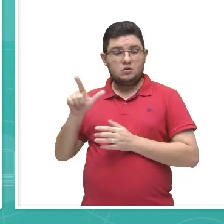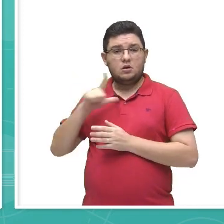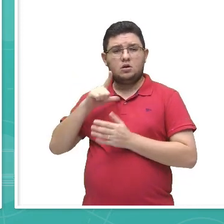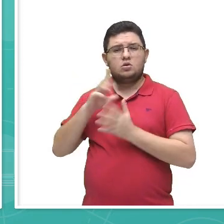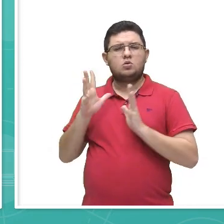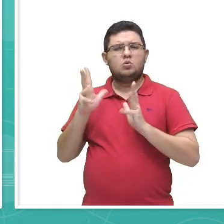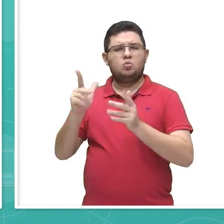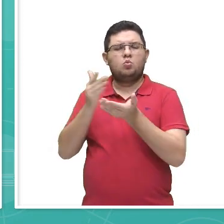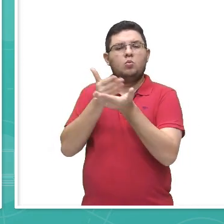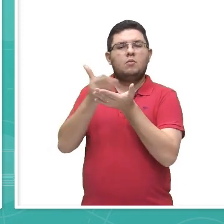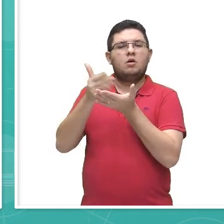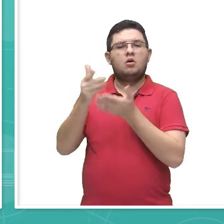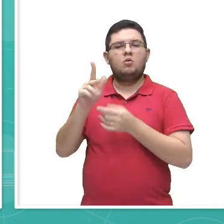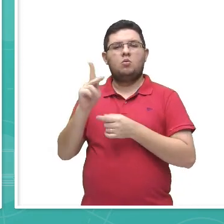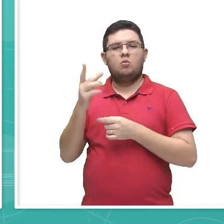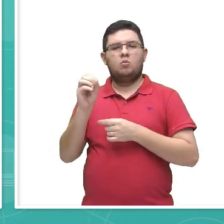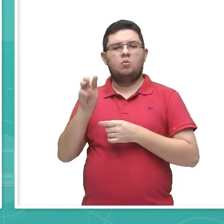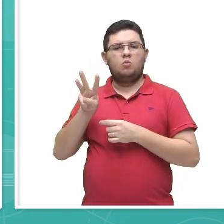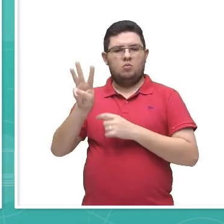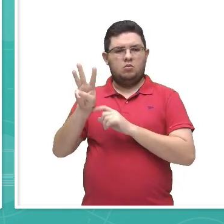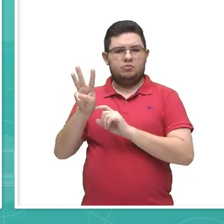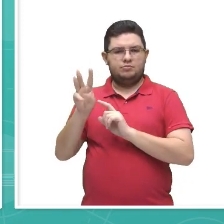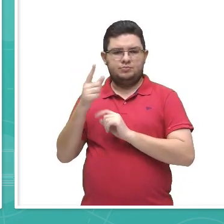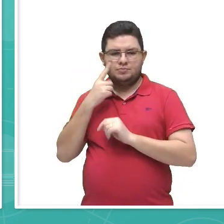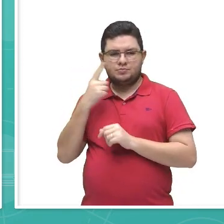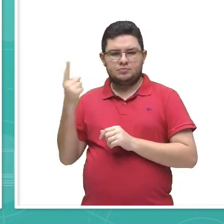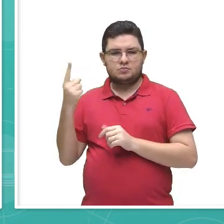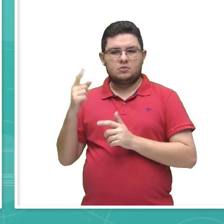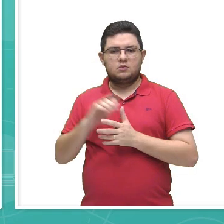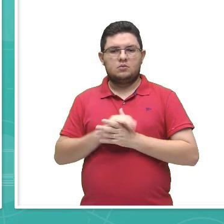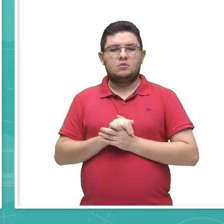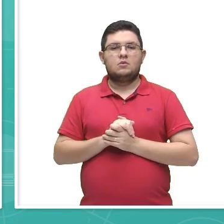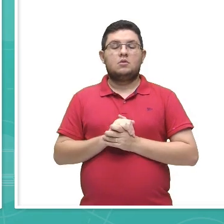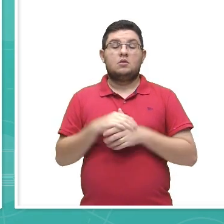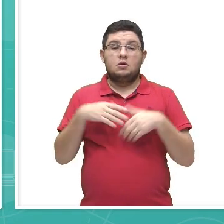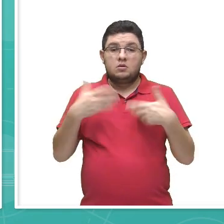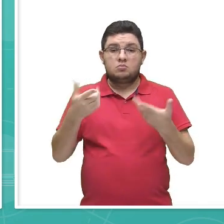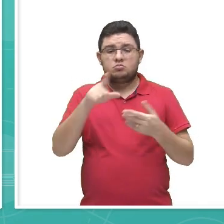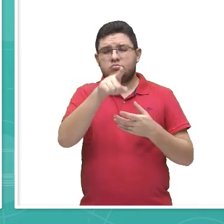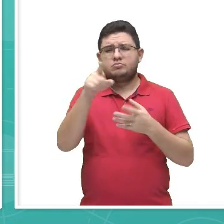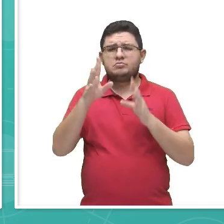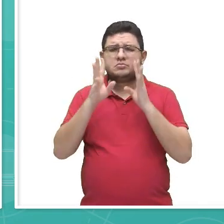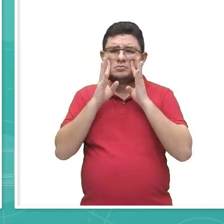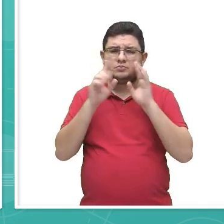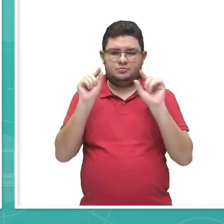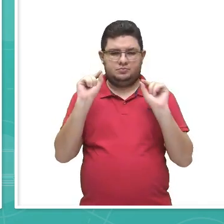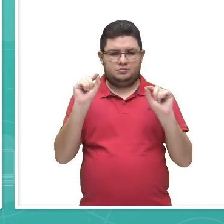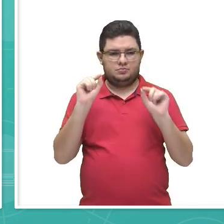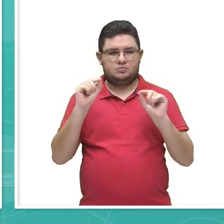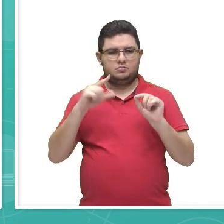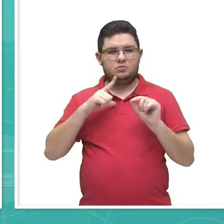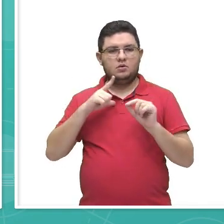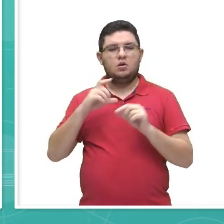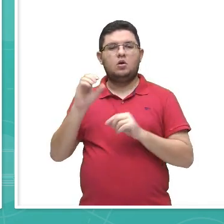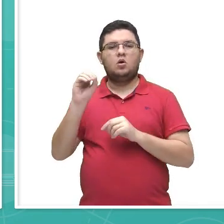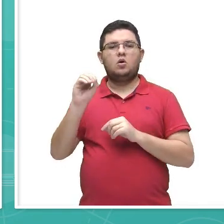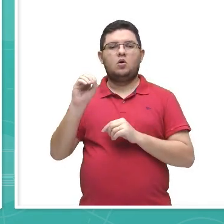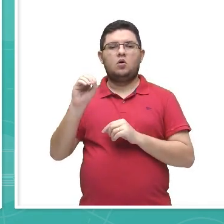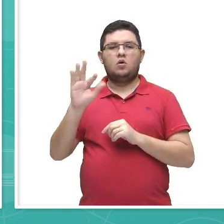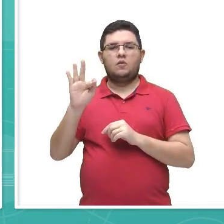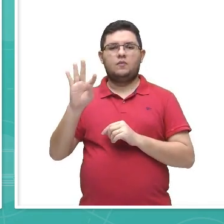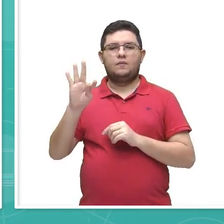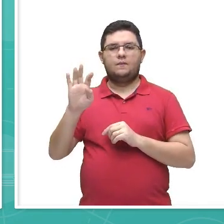ok? Então, o que você tem que prestar atenção, gente? Aqui você tem um adverb of frequency, que é